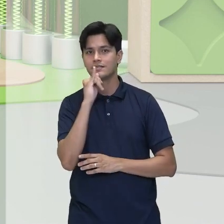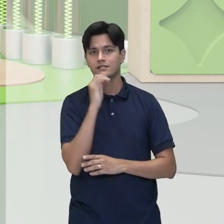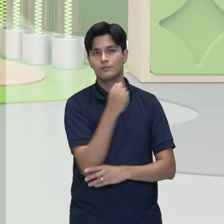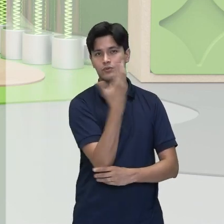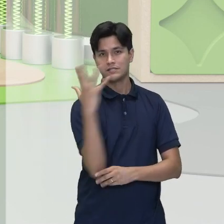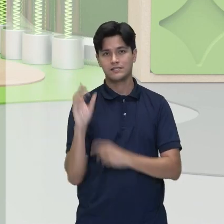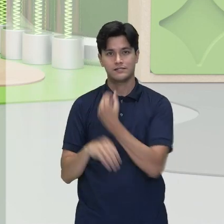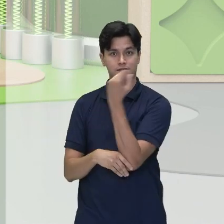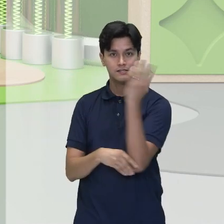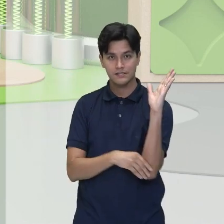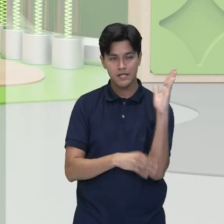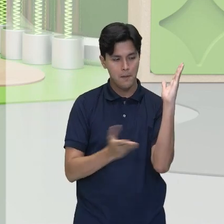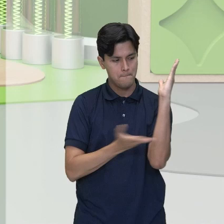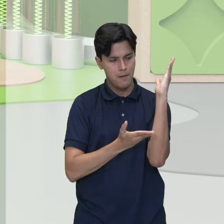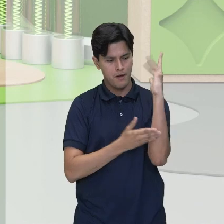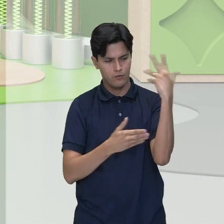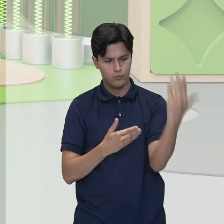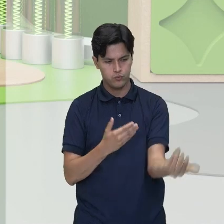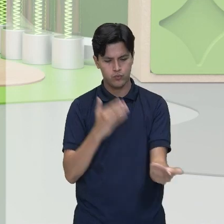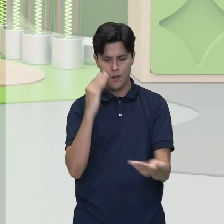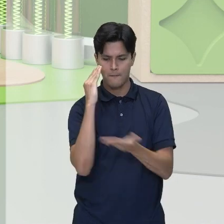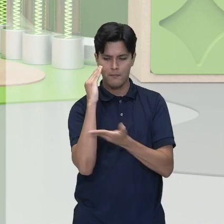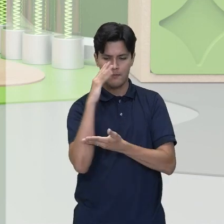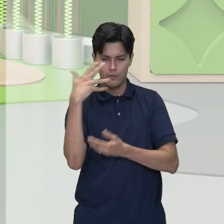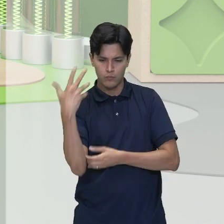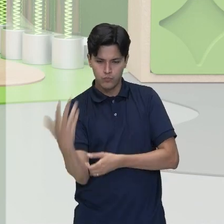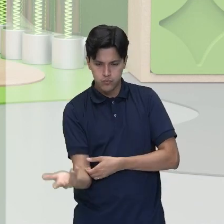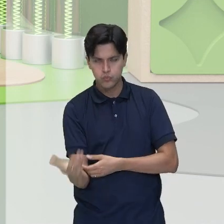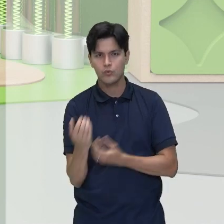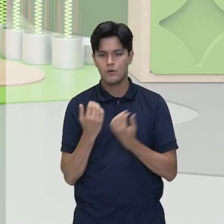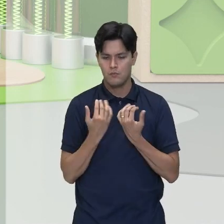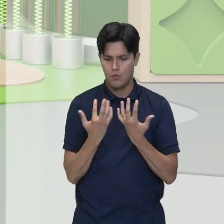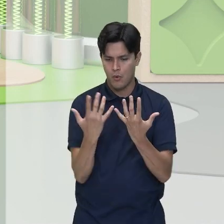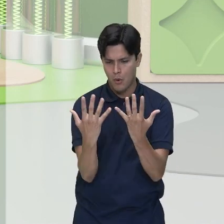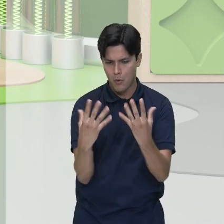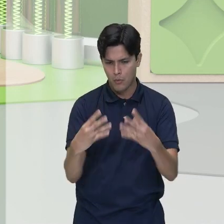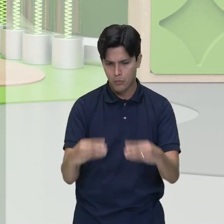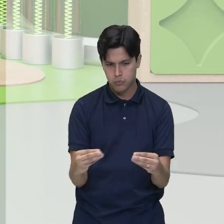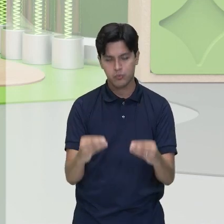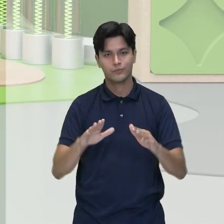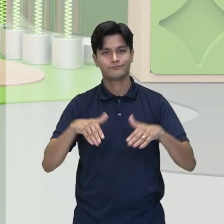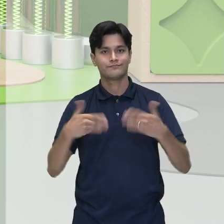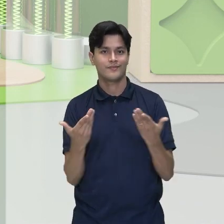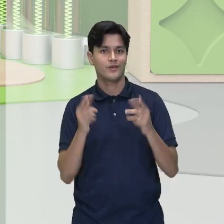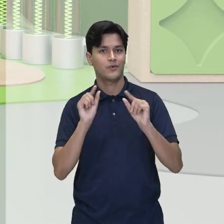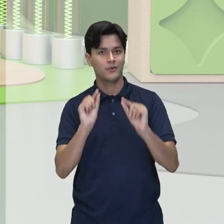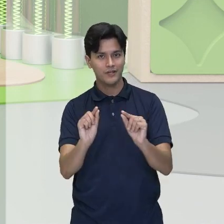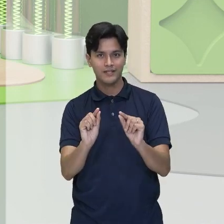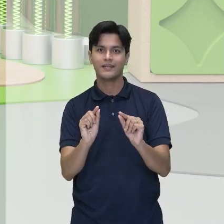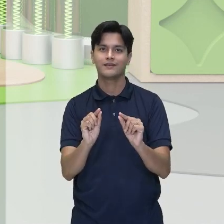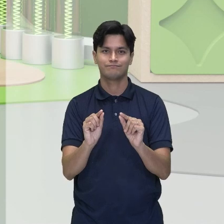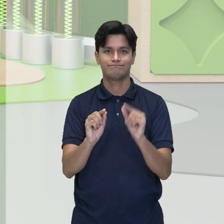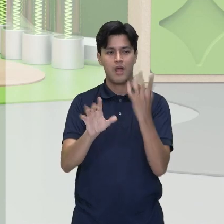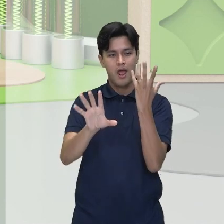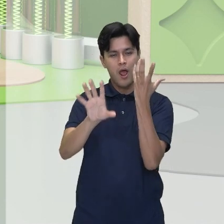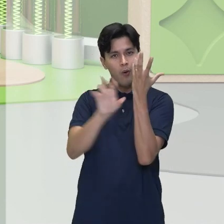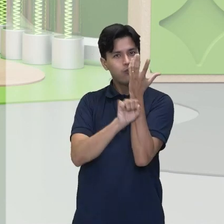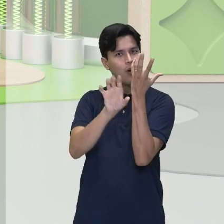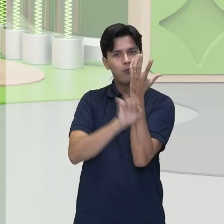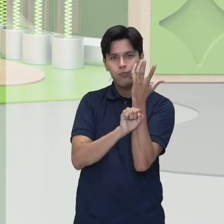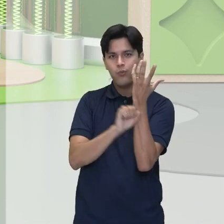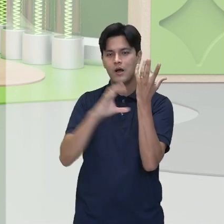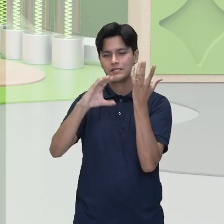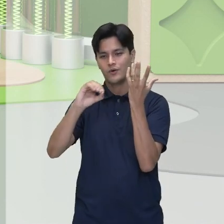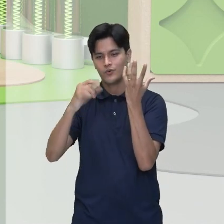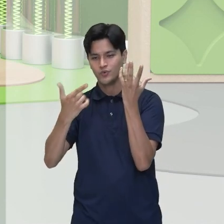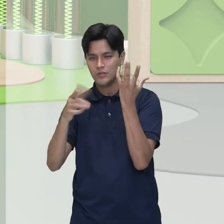gente está deixando de capturar esse gás carbônico da atmosfera e ainda está lançando mais gás carbônico